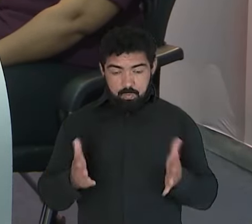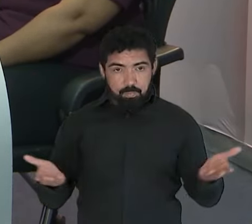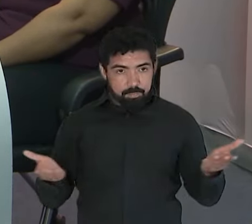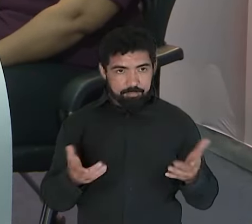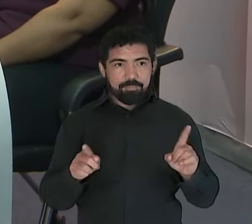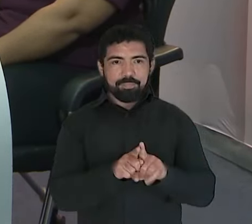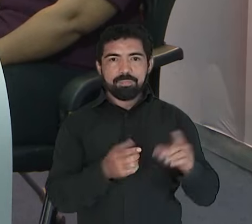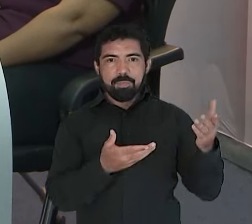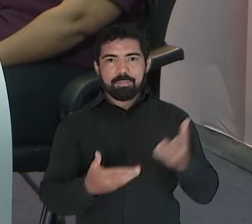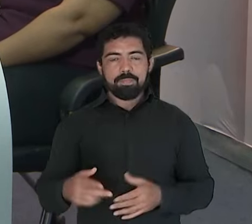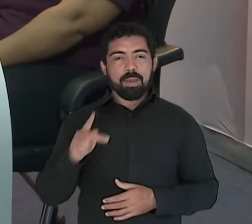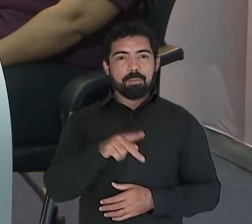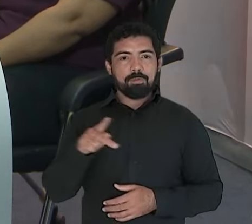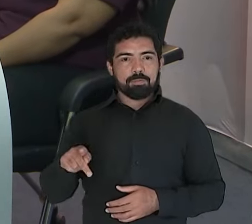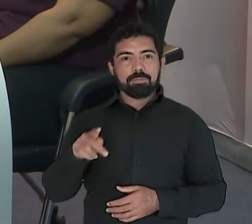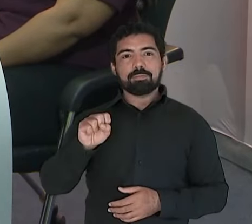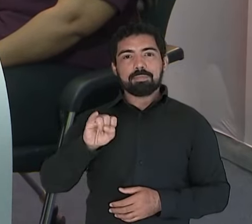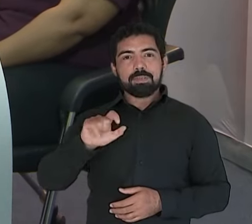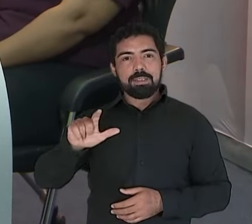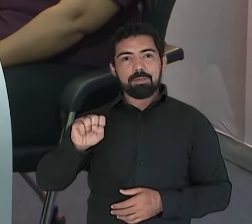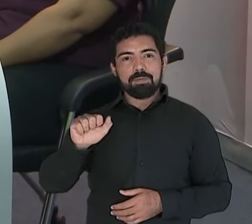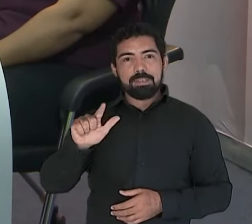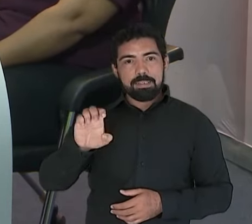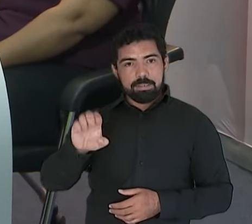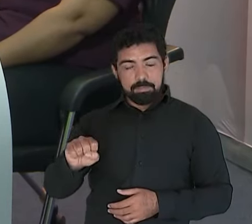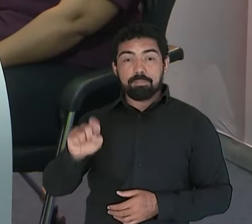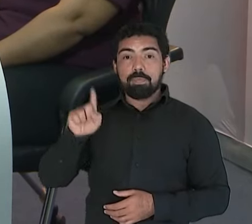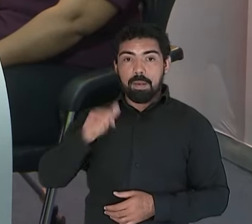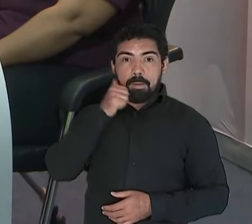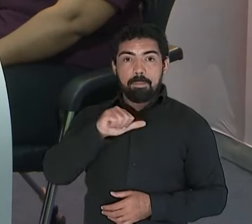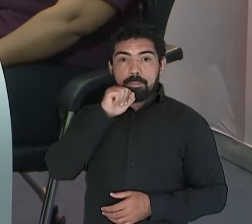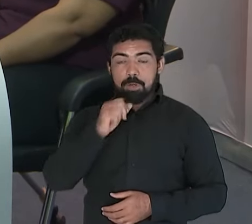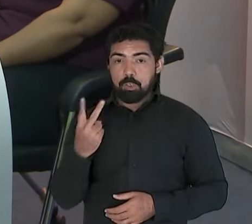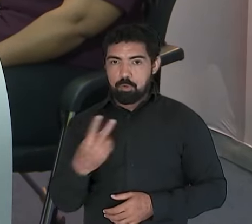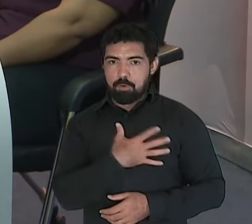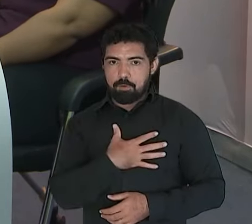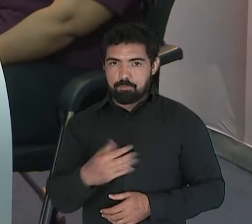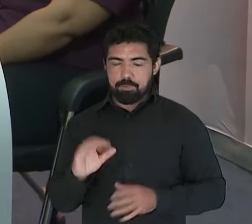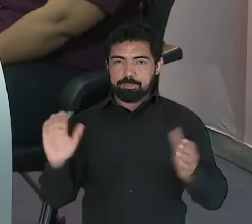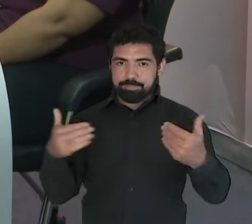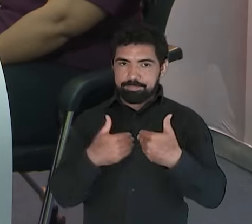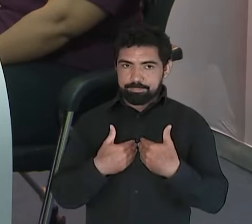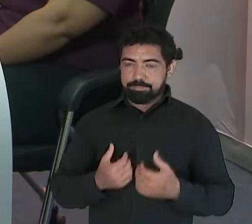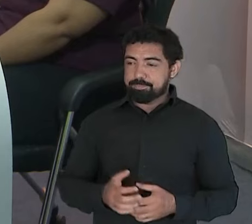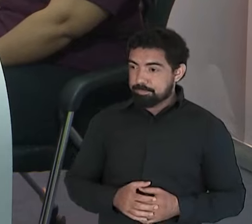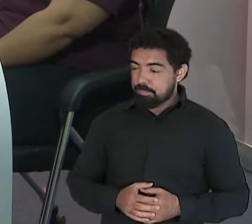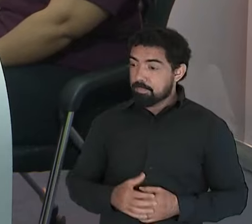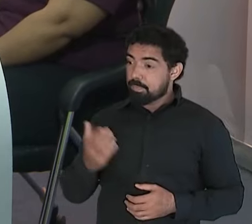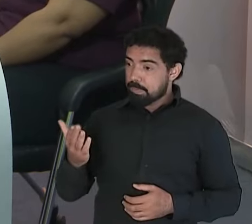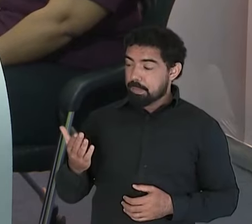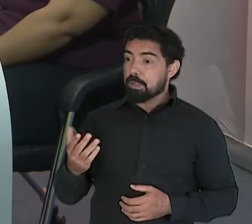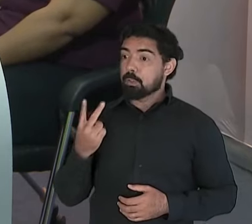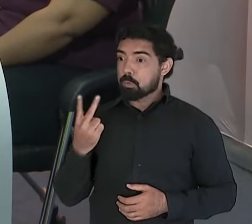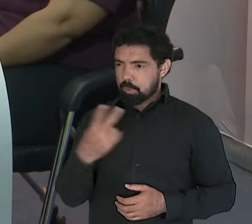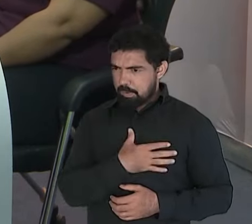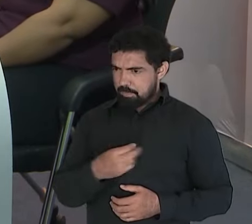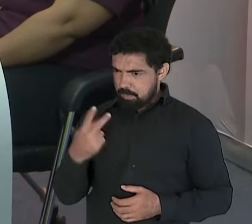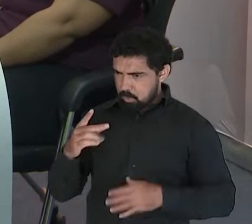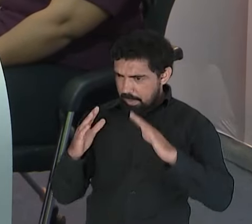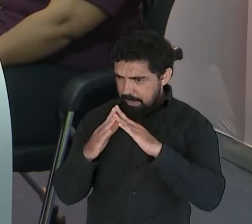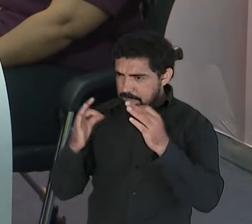Sil Salles, mãe de 2 crianças autistas. Sil, são 2 crianças lá na sua